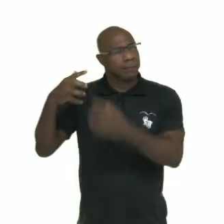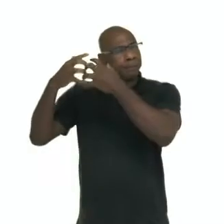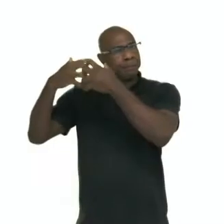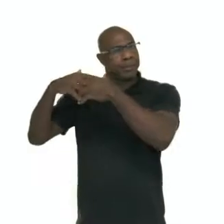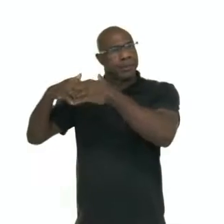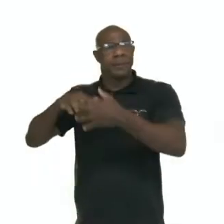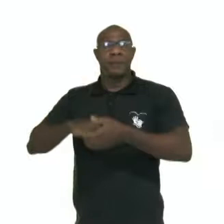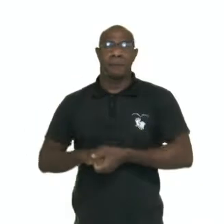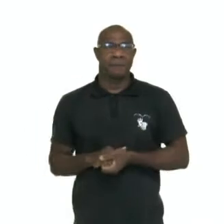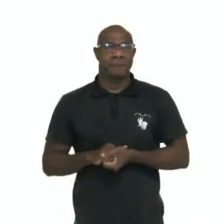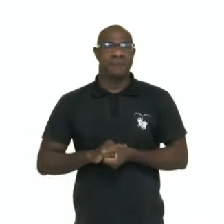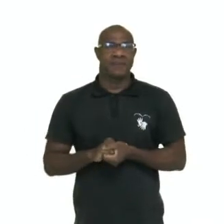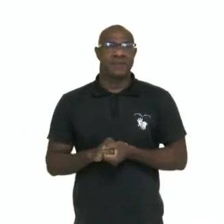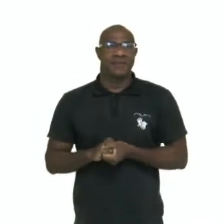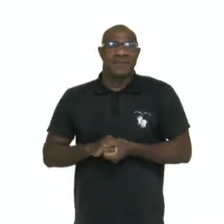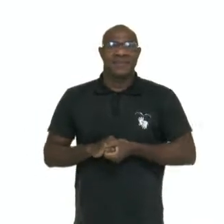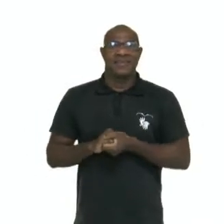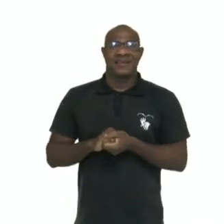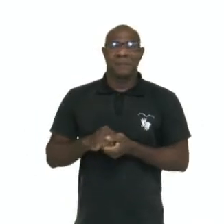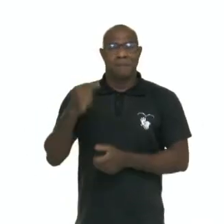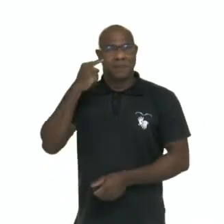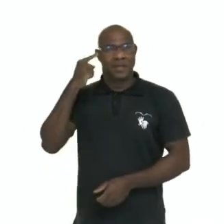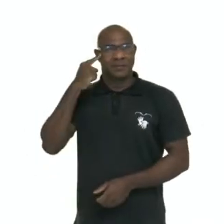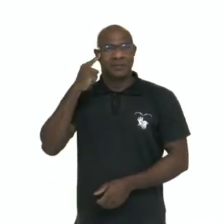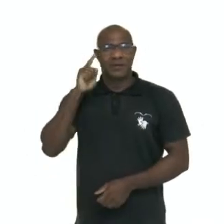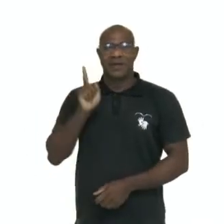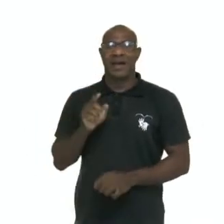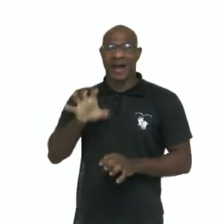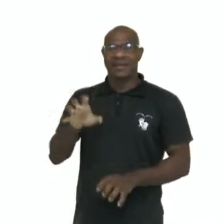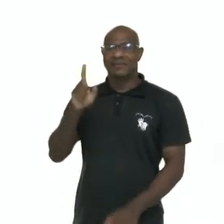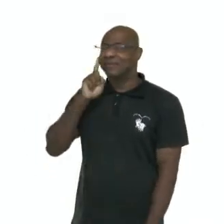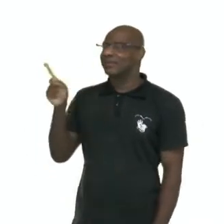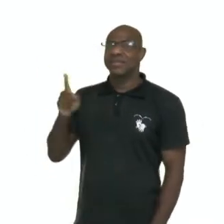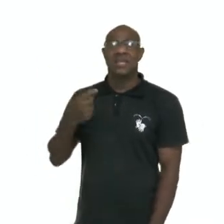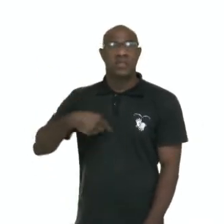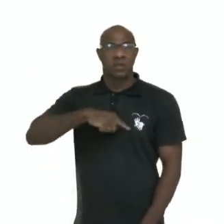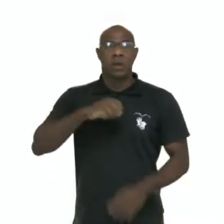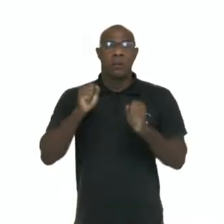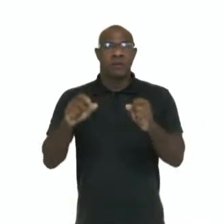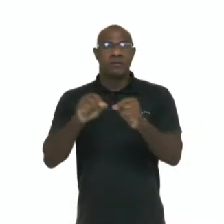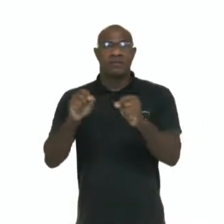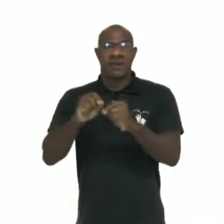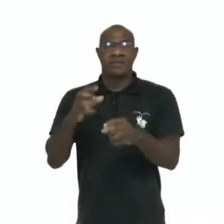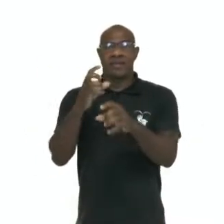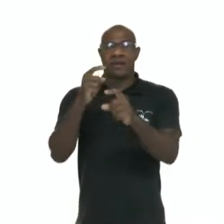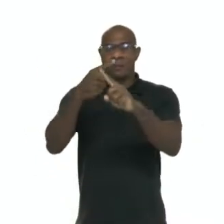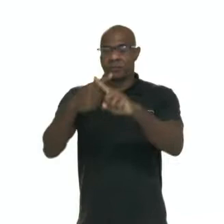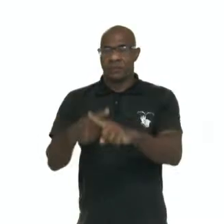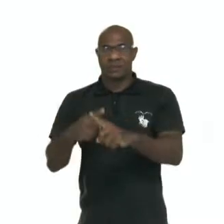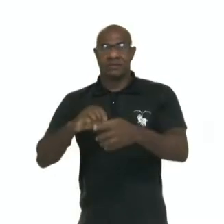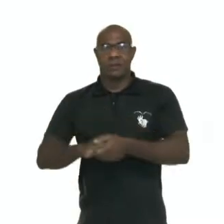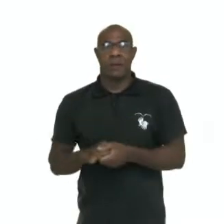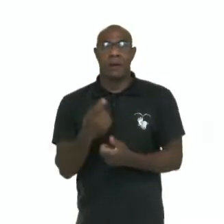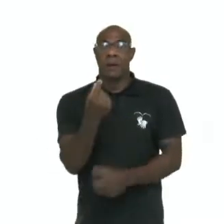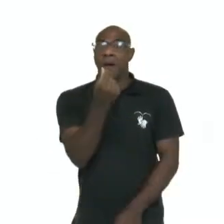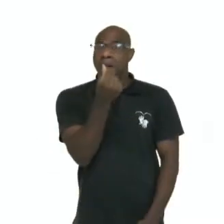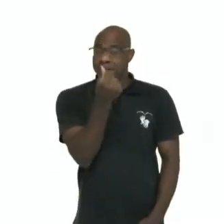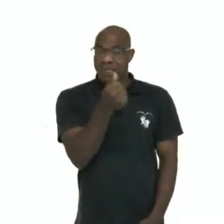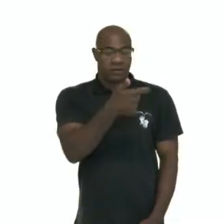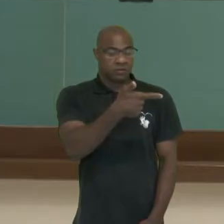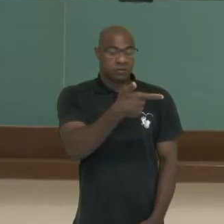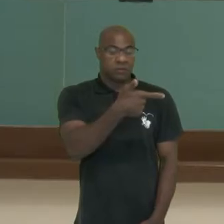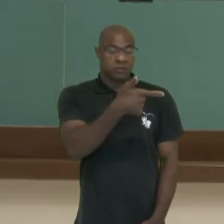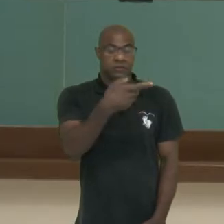Olha só, alguém aí pensou nisso? Que a gente pode fazer essa multiplicação do preço do quilo